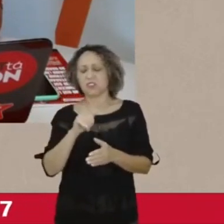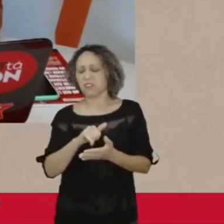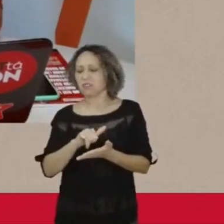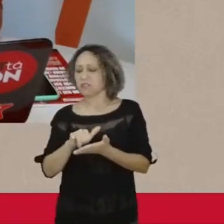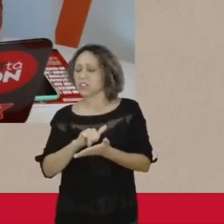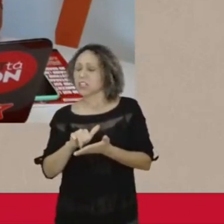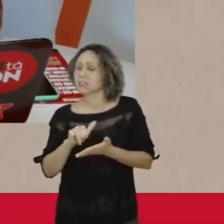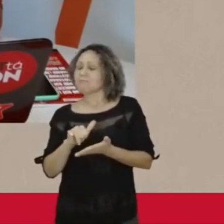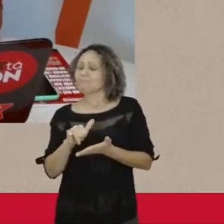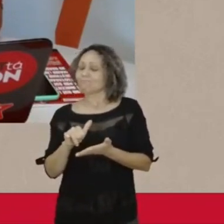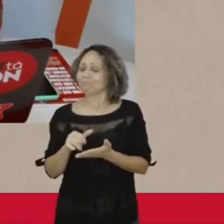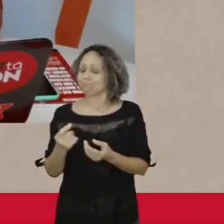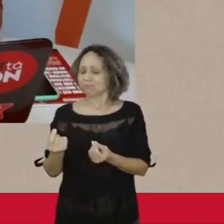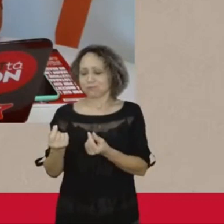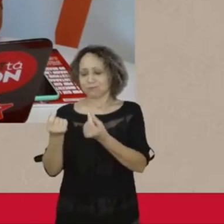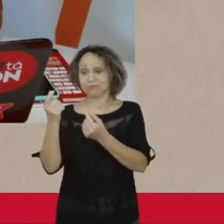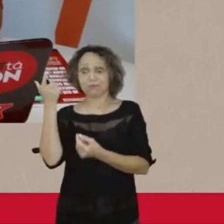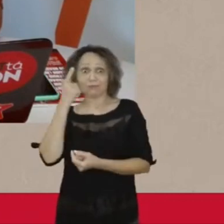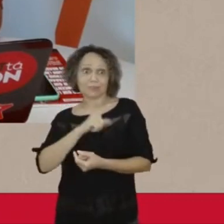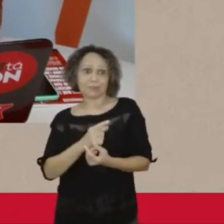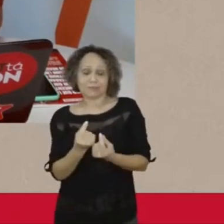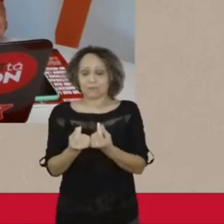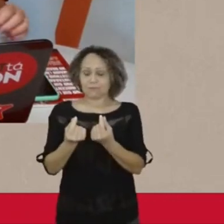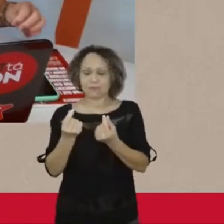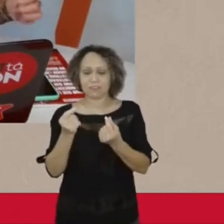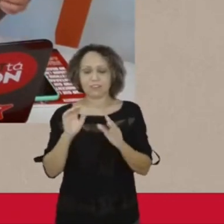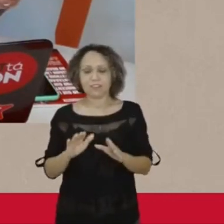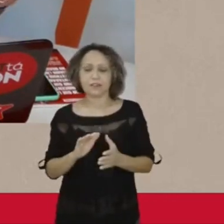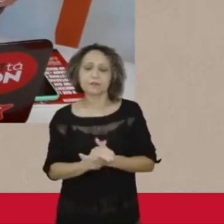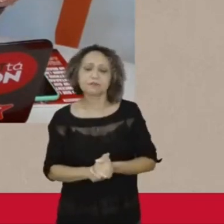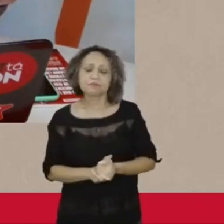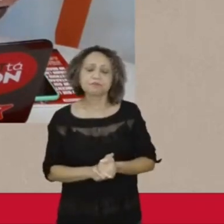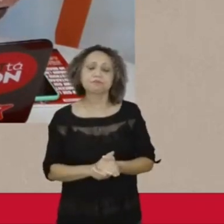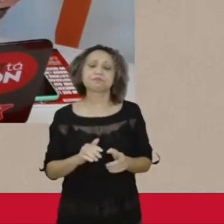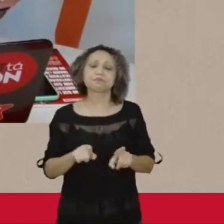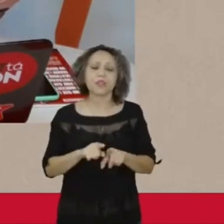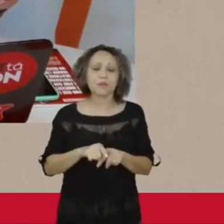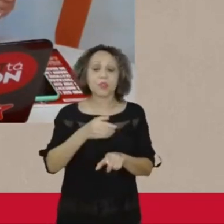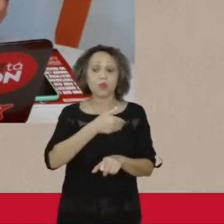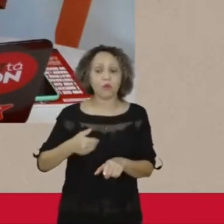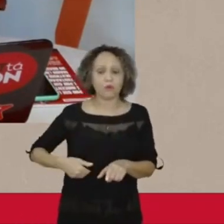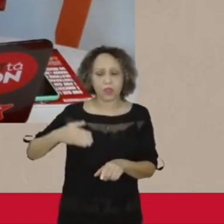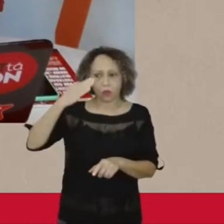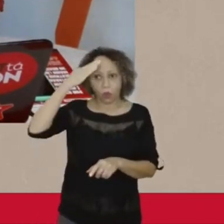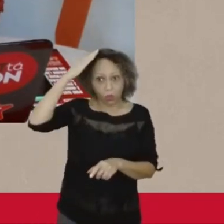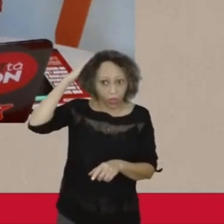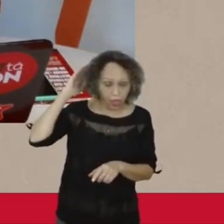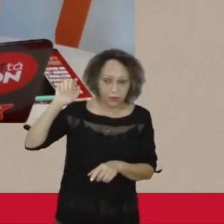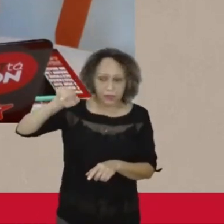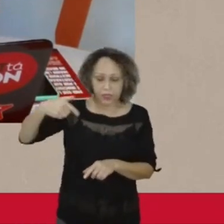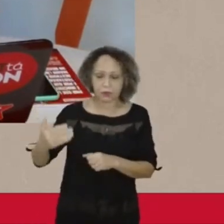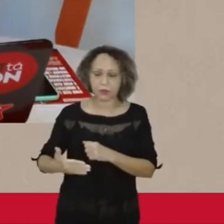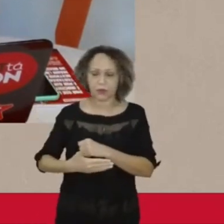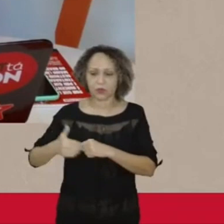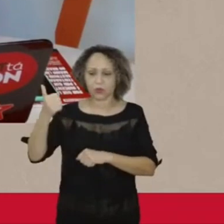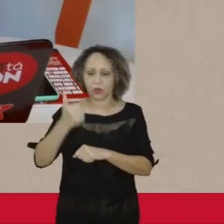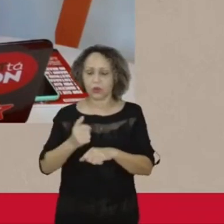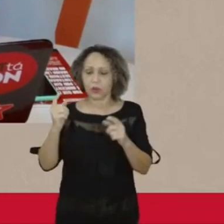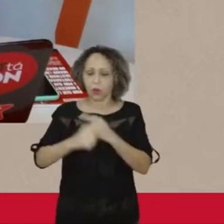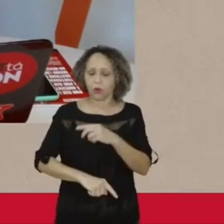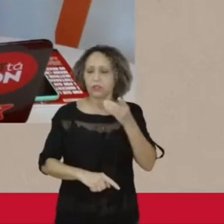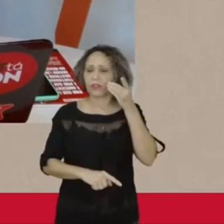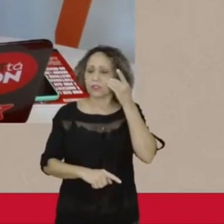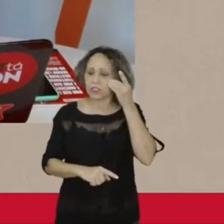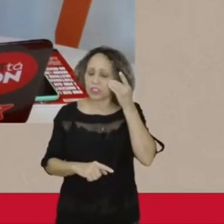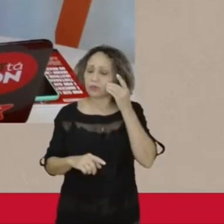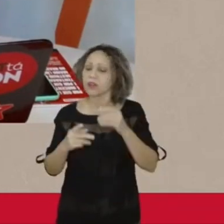e por esses elevados lucros. E lá no governo Temer, né, depois do golpe contra a Dilma, a presidência